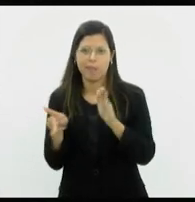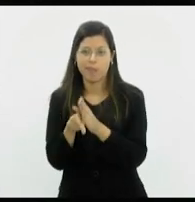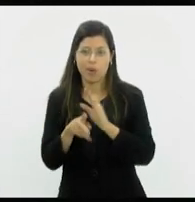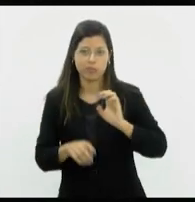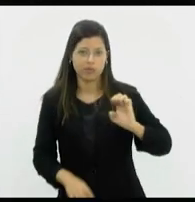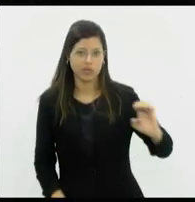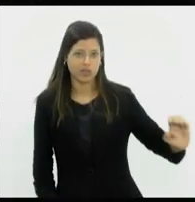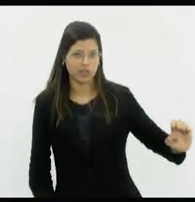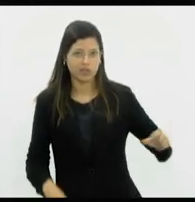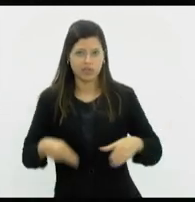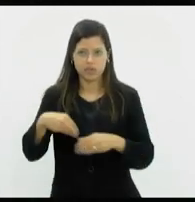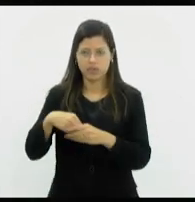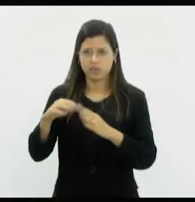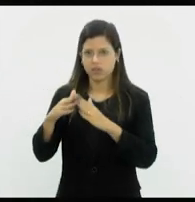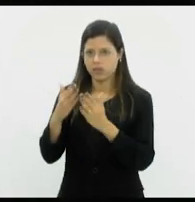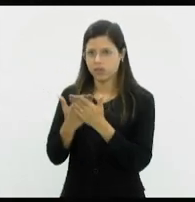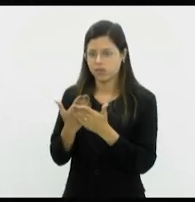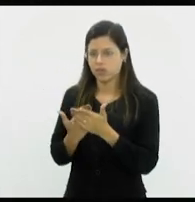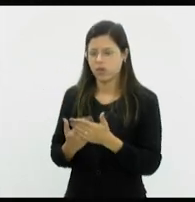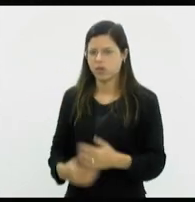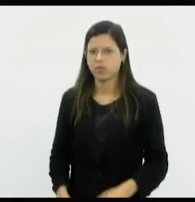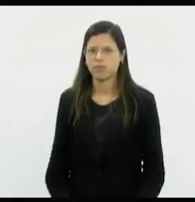escolas.